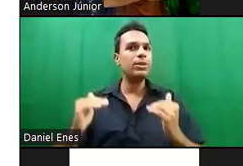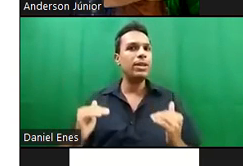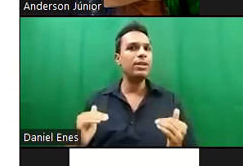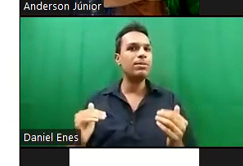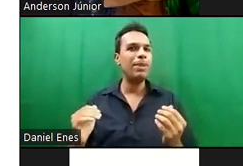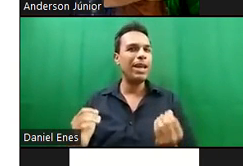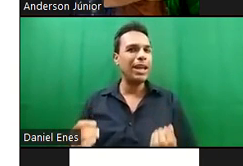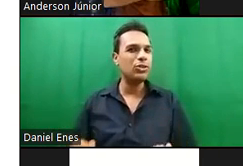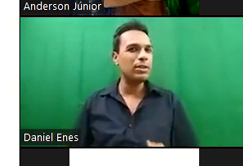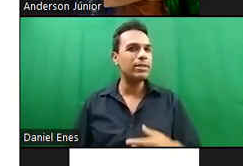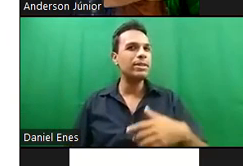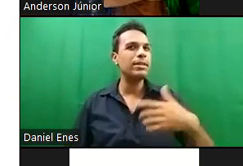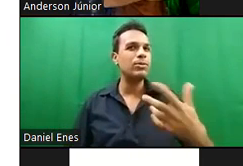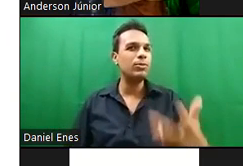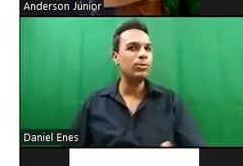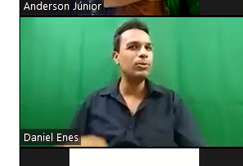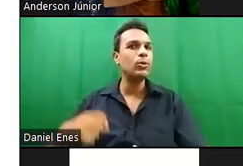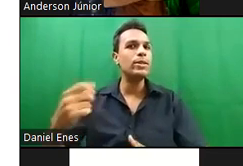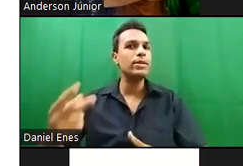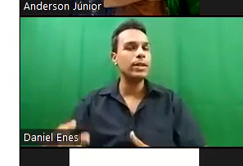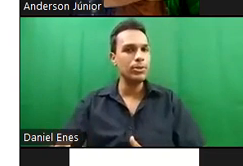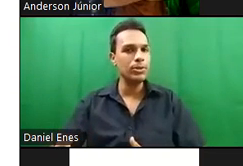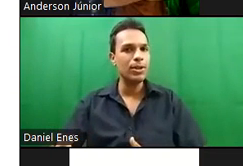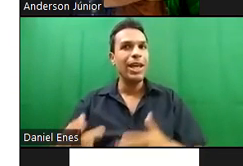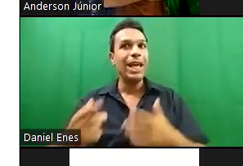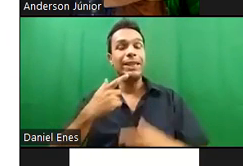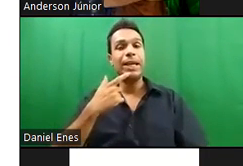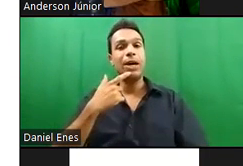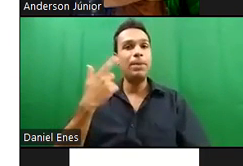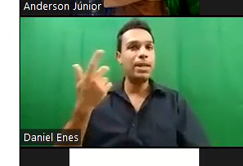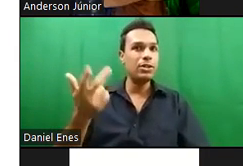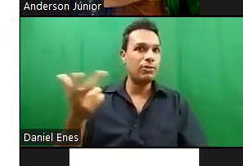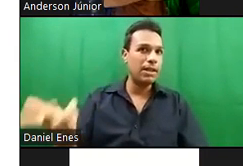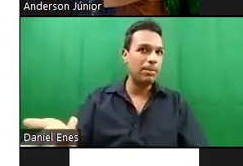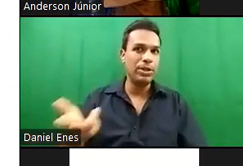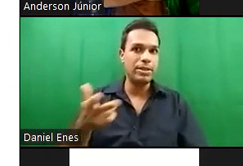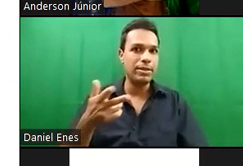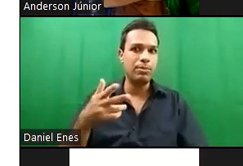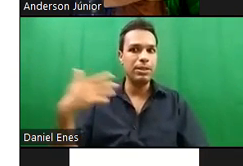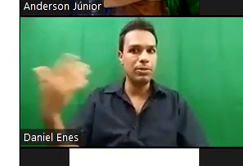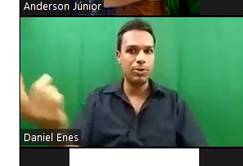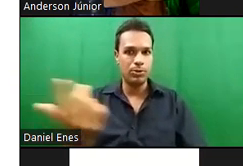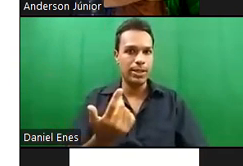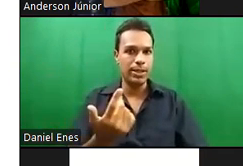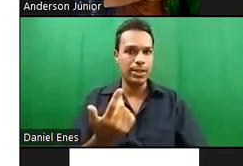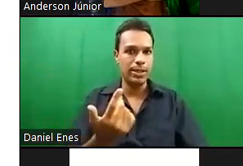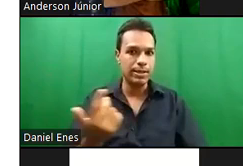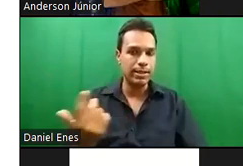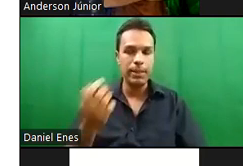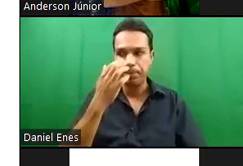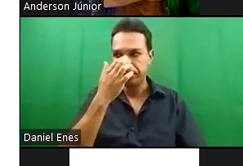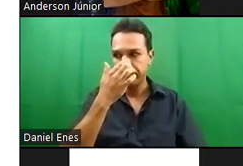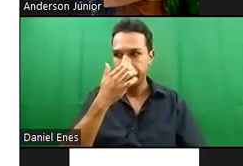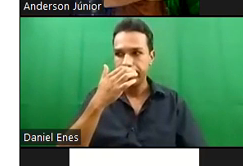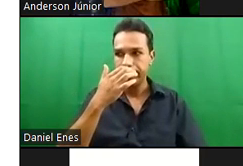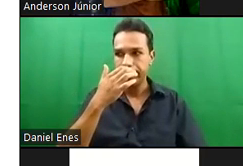a surdez bem jovenzinha, com 2 anos, e não aprende a falar, por exemplo, a língua portuguesa,